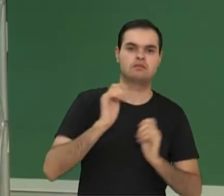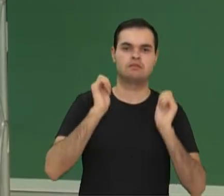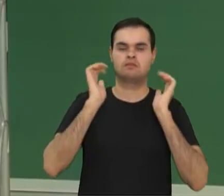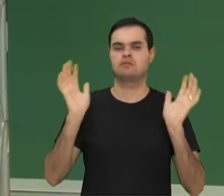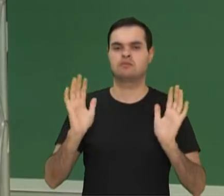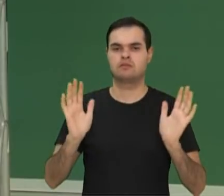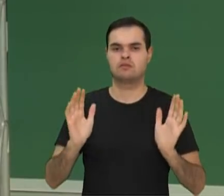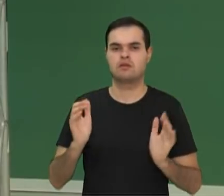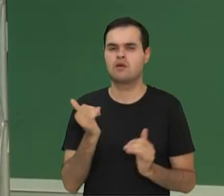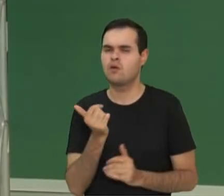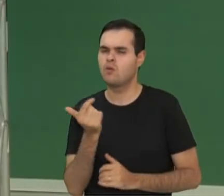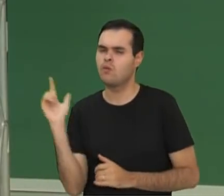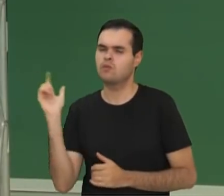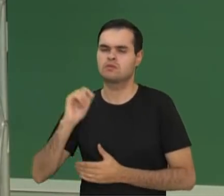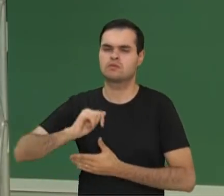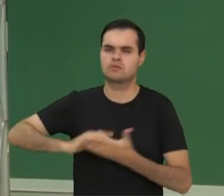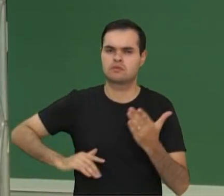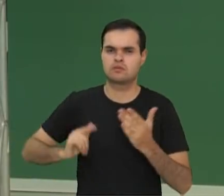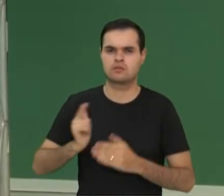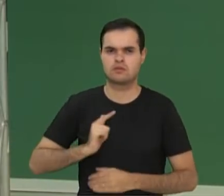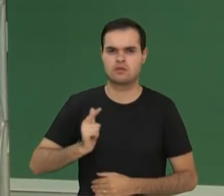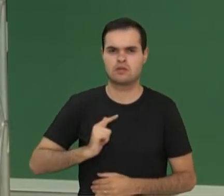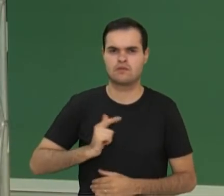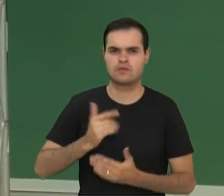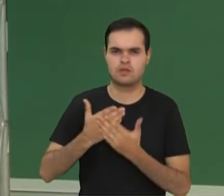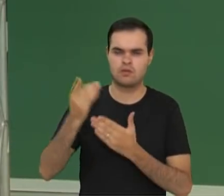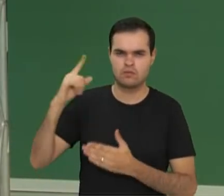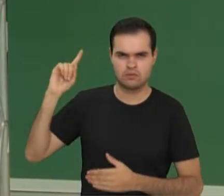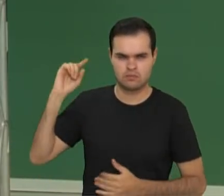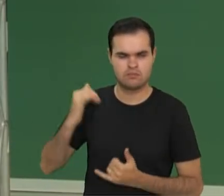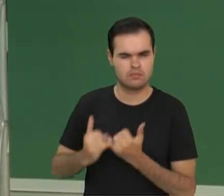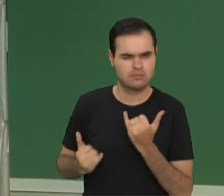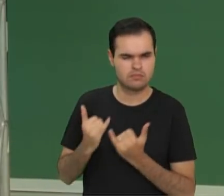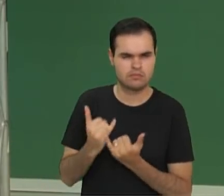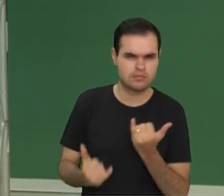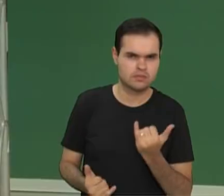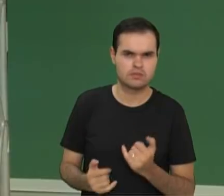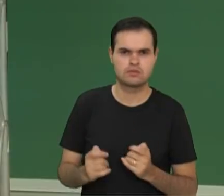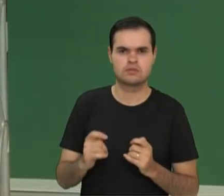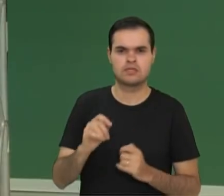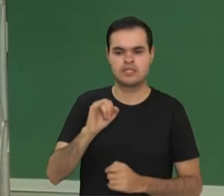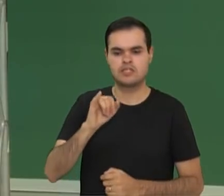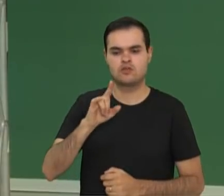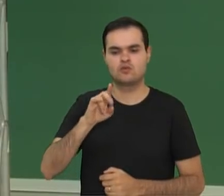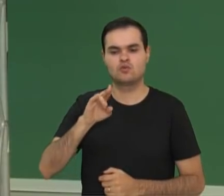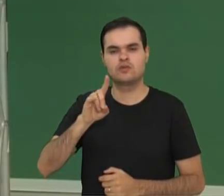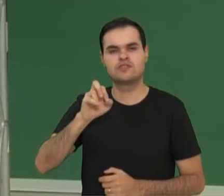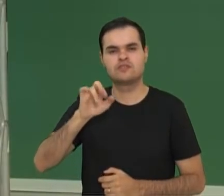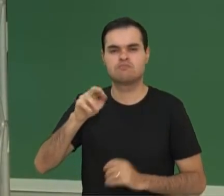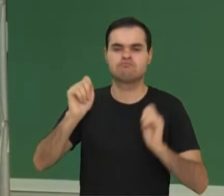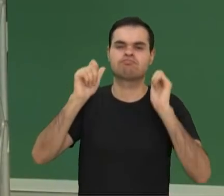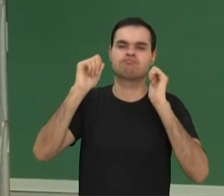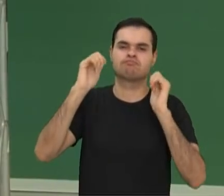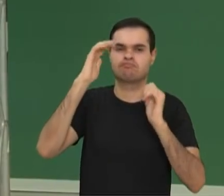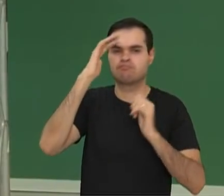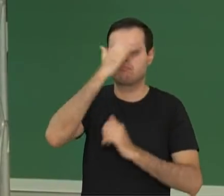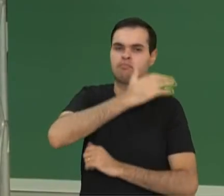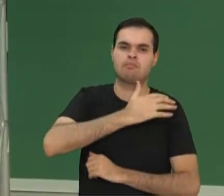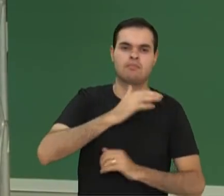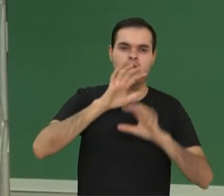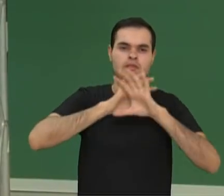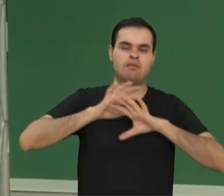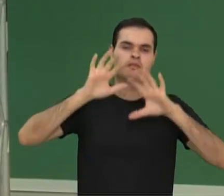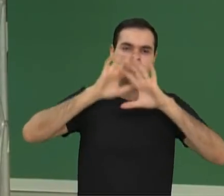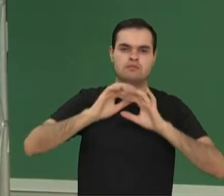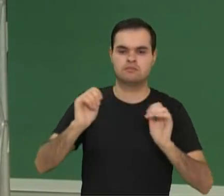algo parecido em outro exercício, lá das aulas anteriores. Não se iluda, ele faz uma advertência, um pedido